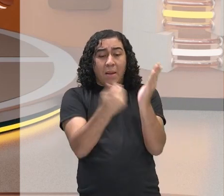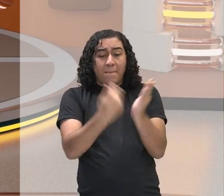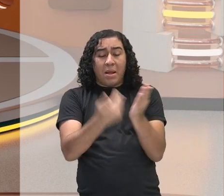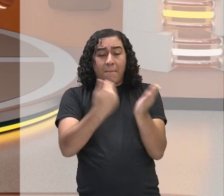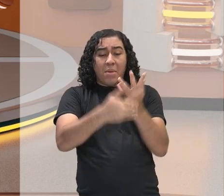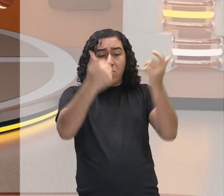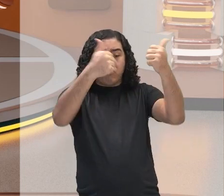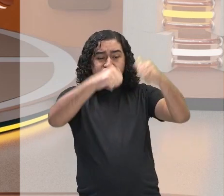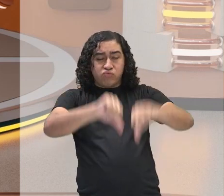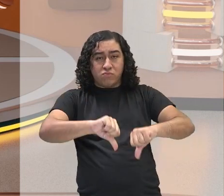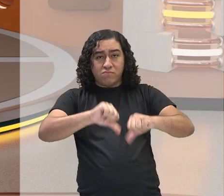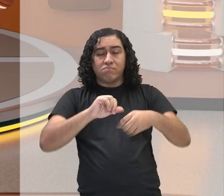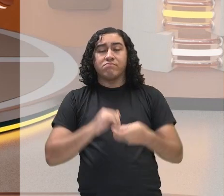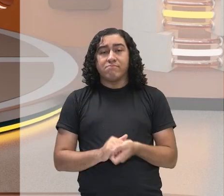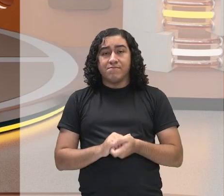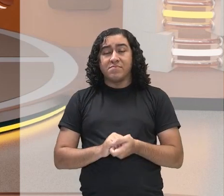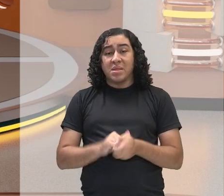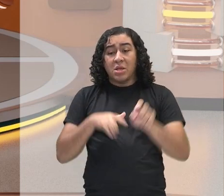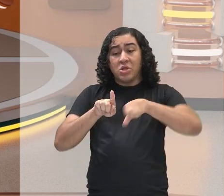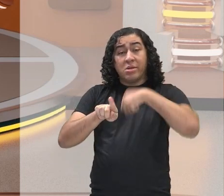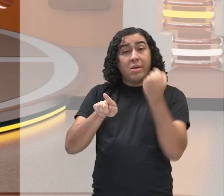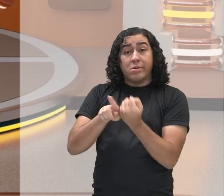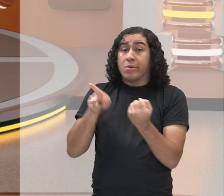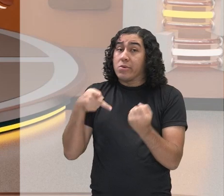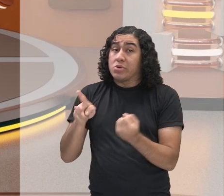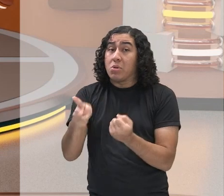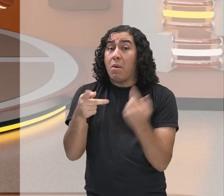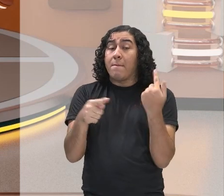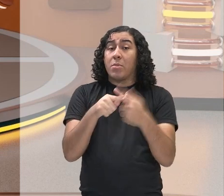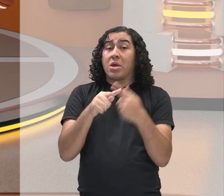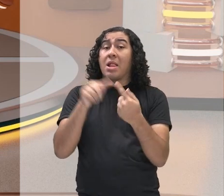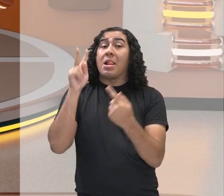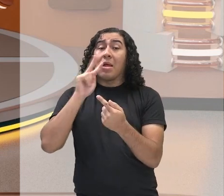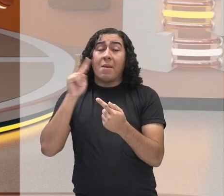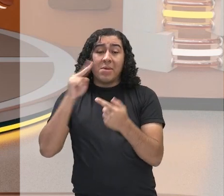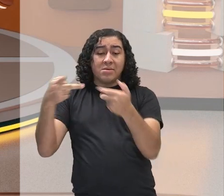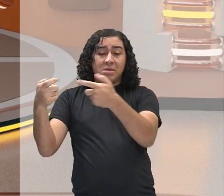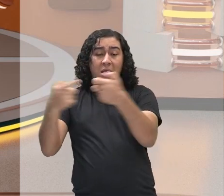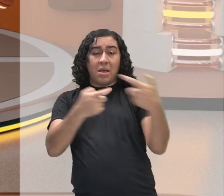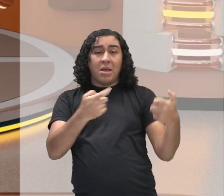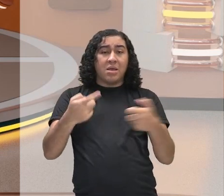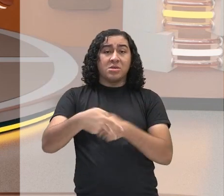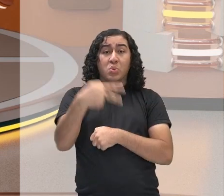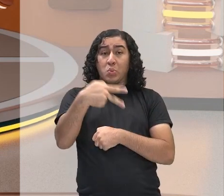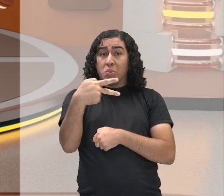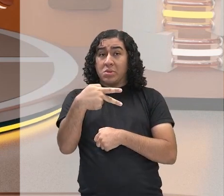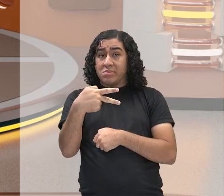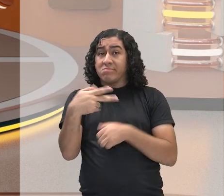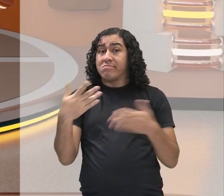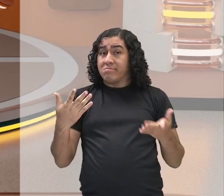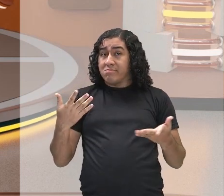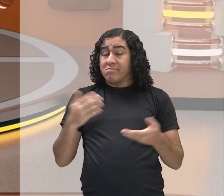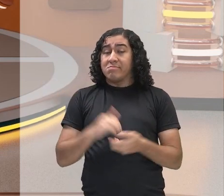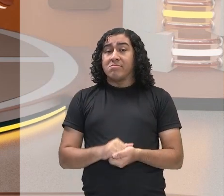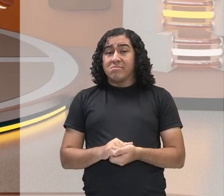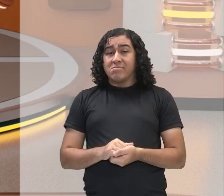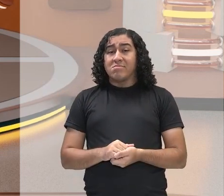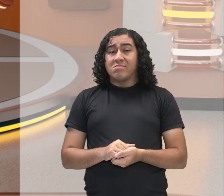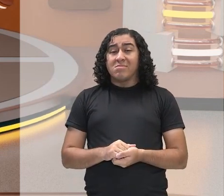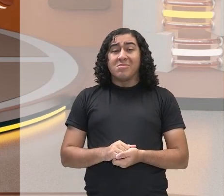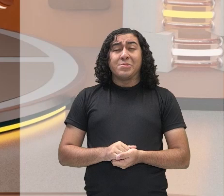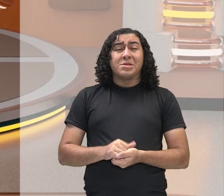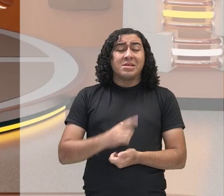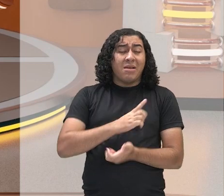humanidade continuou a Segunda Guerra Mundial. Não é? Quando a gente pensa na Segunda Guerra Mundial, né, a barbaridade